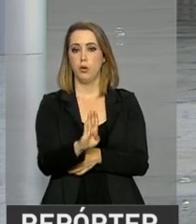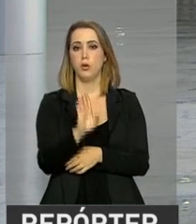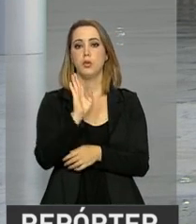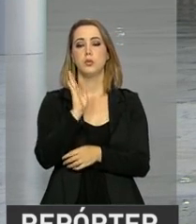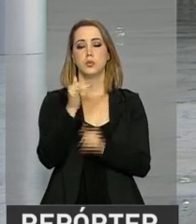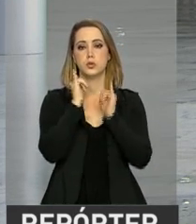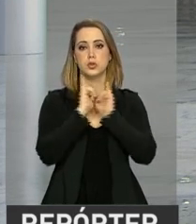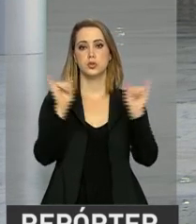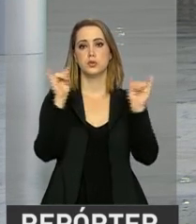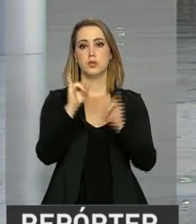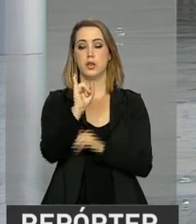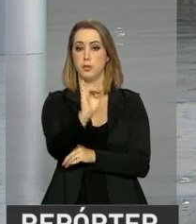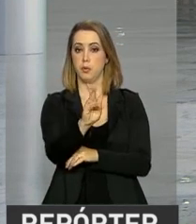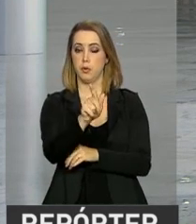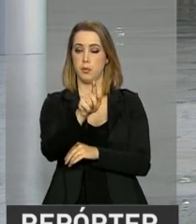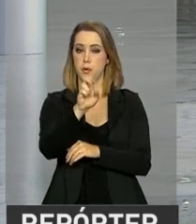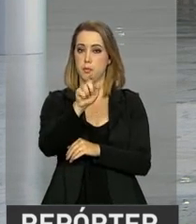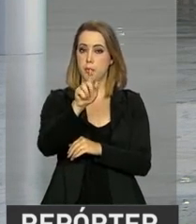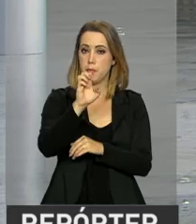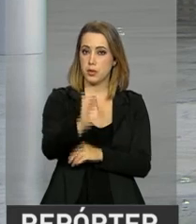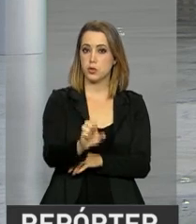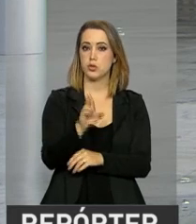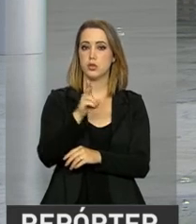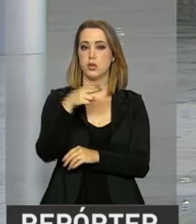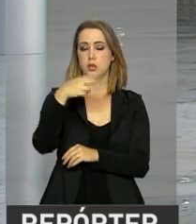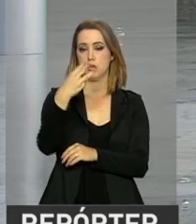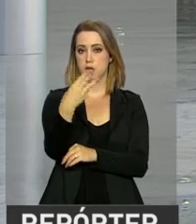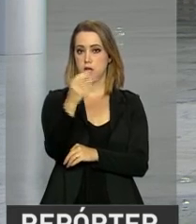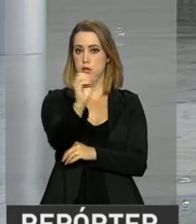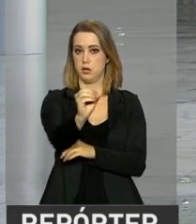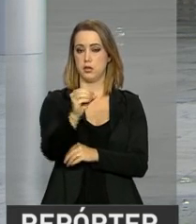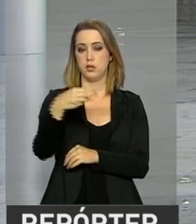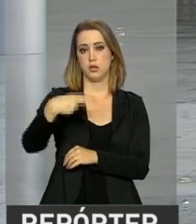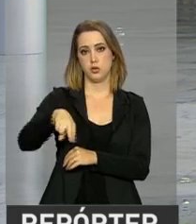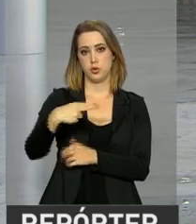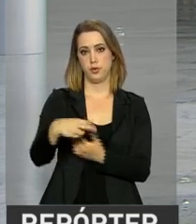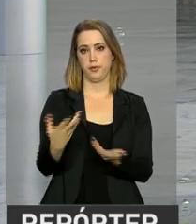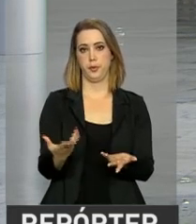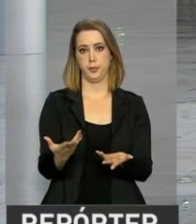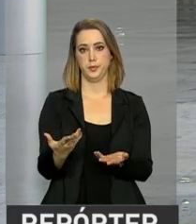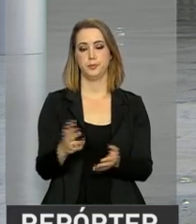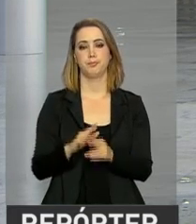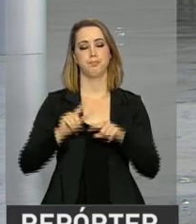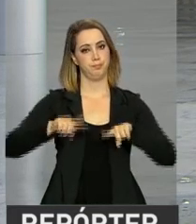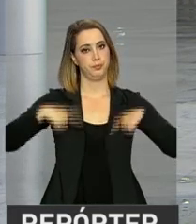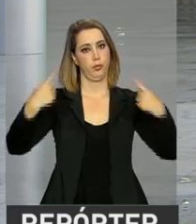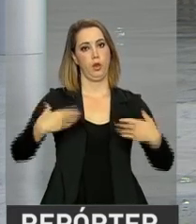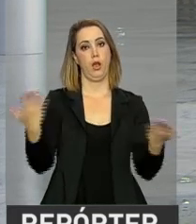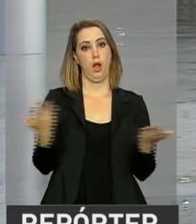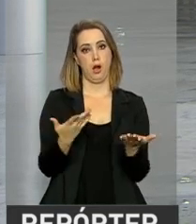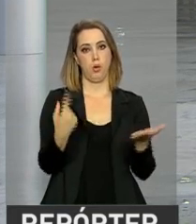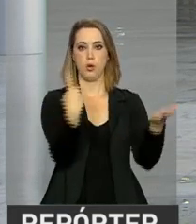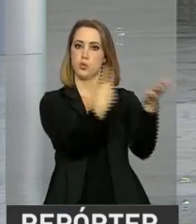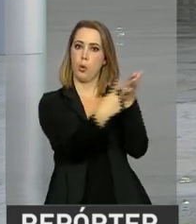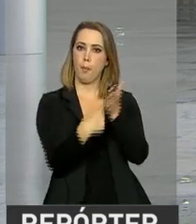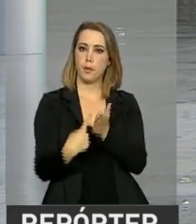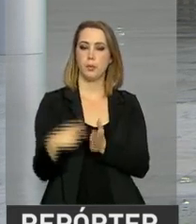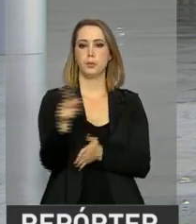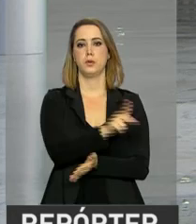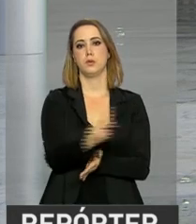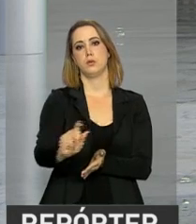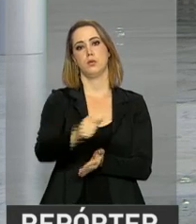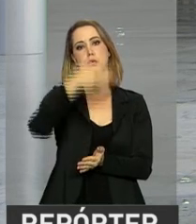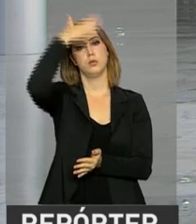divulgado pelo ibge é o dia 30 de novembro falando agora da agenda do presidente michel temer instantes ele